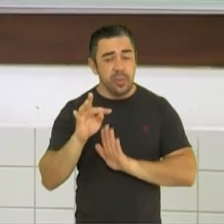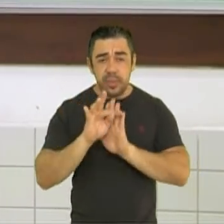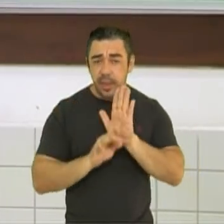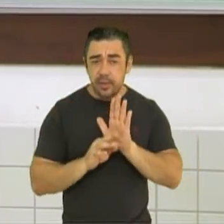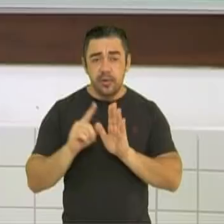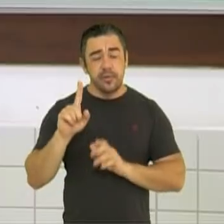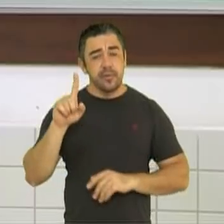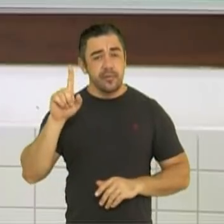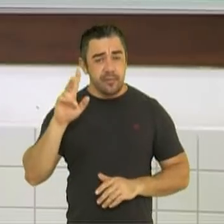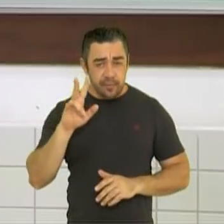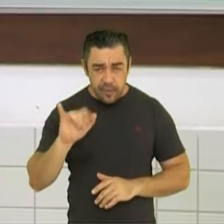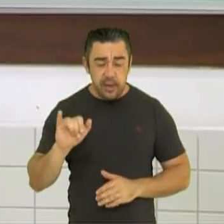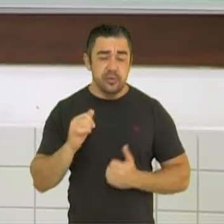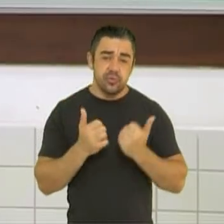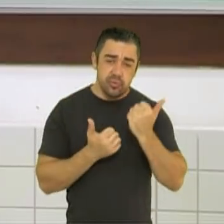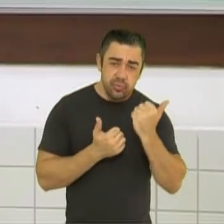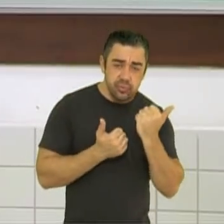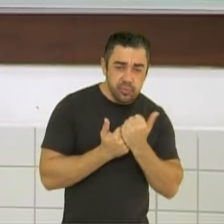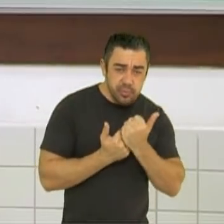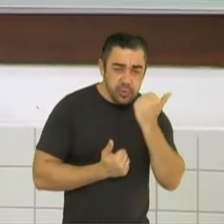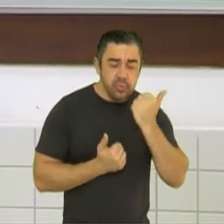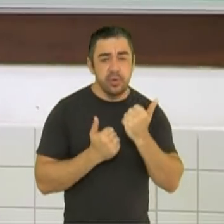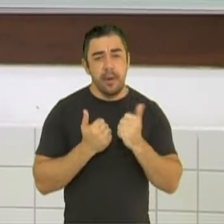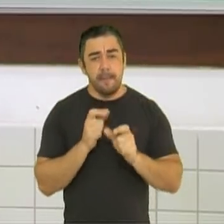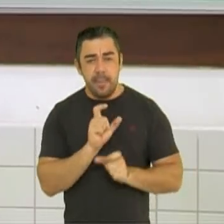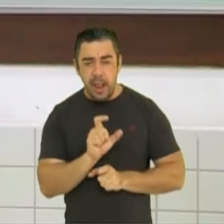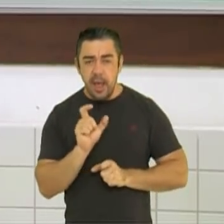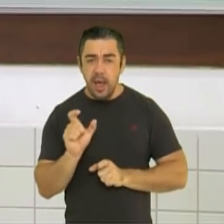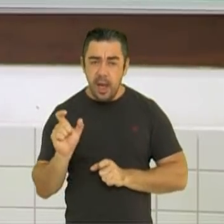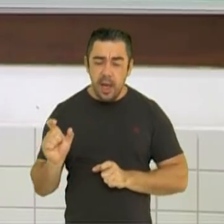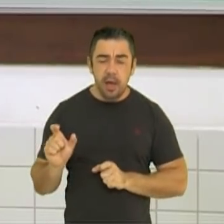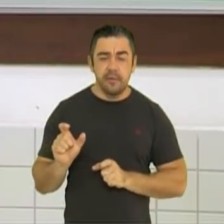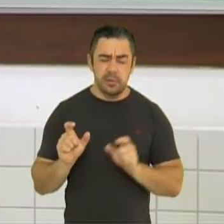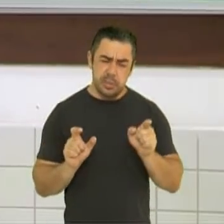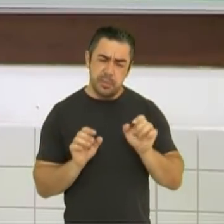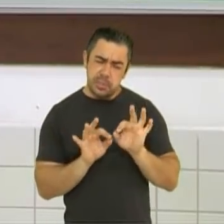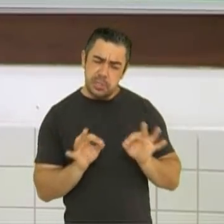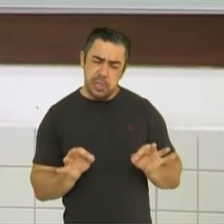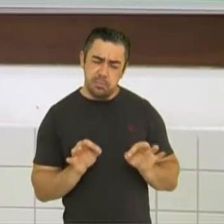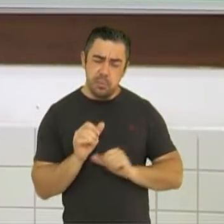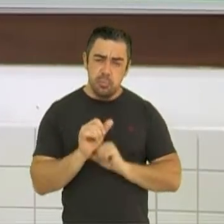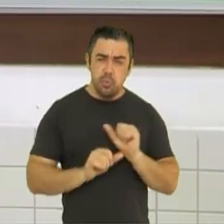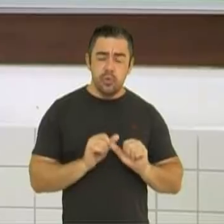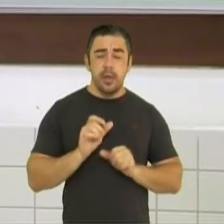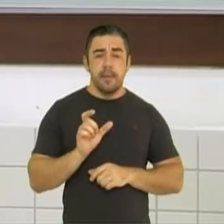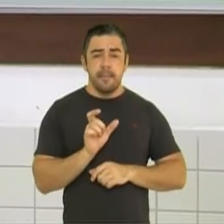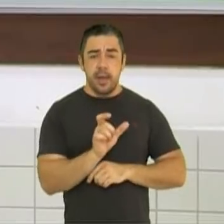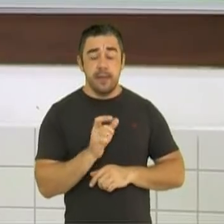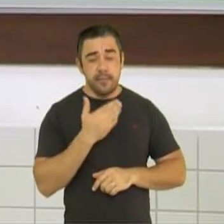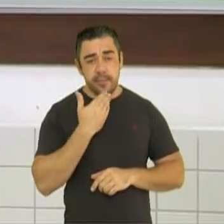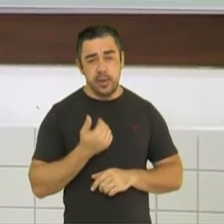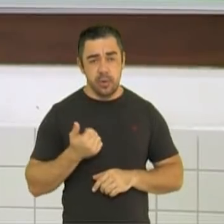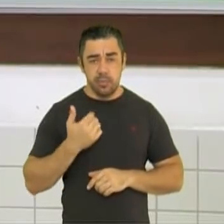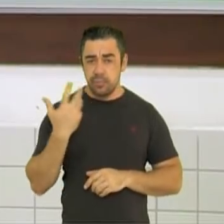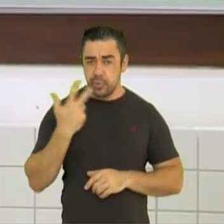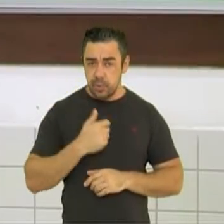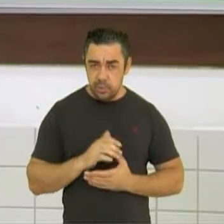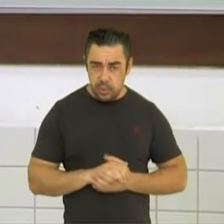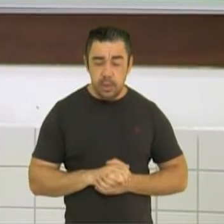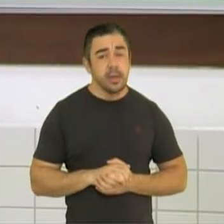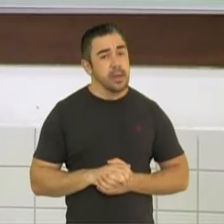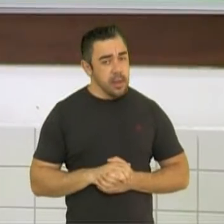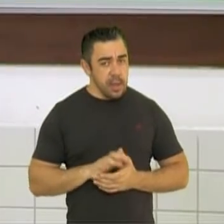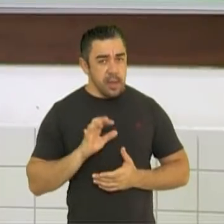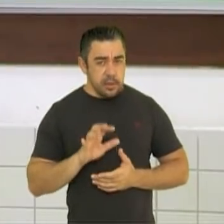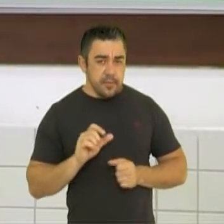repente, substituindo palavras mais simples por alguma palavra ou outra mais elegante, enfim. Então, você vai construindo